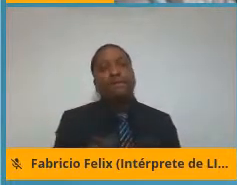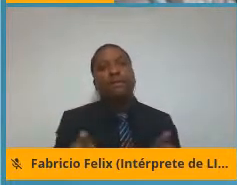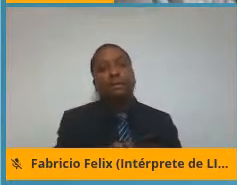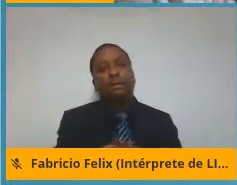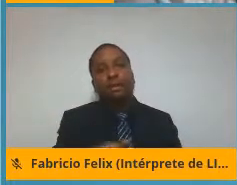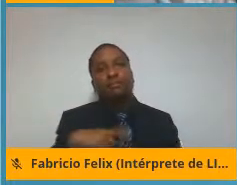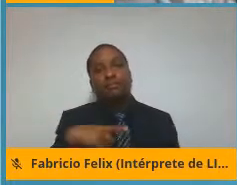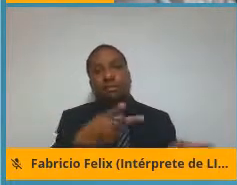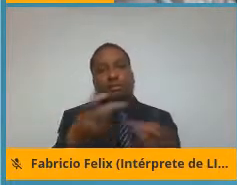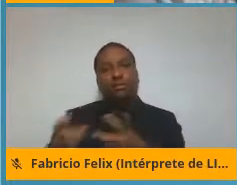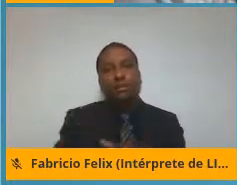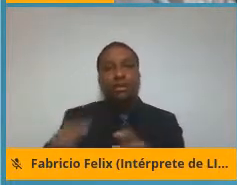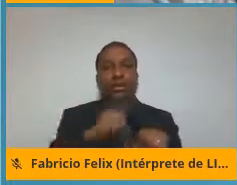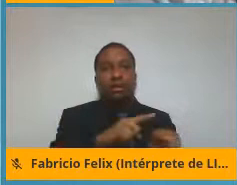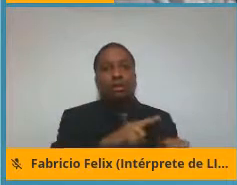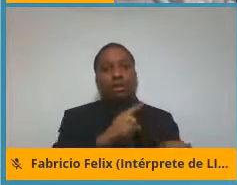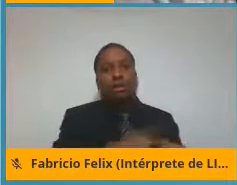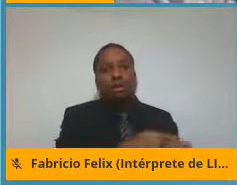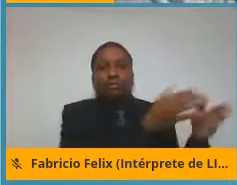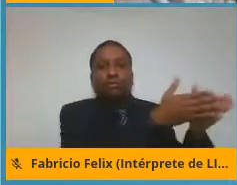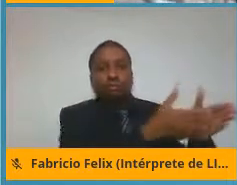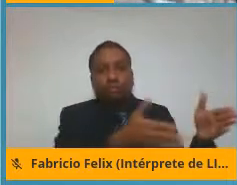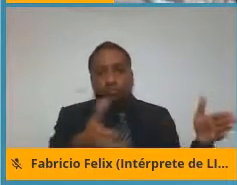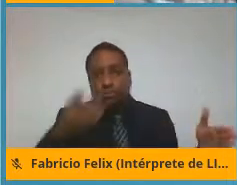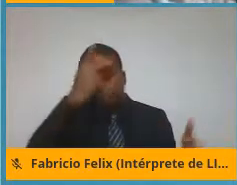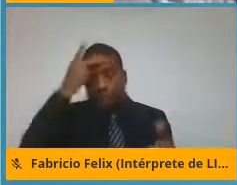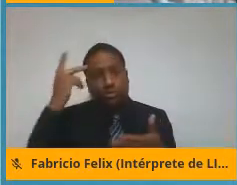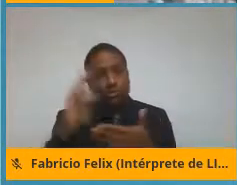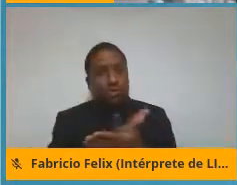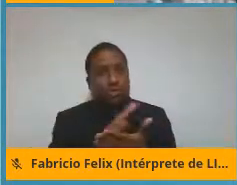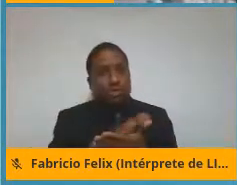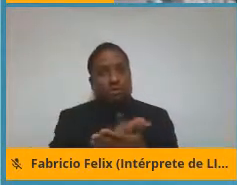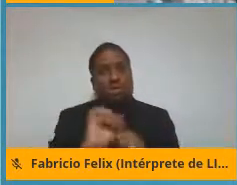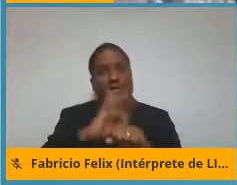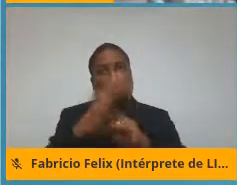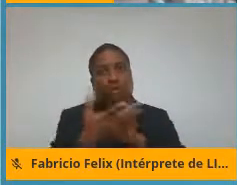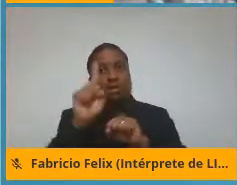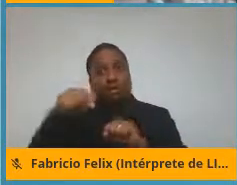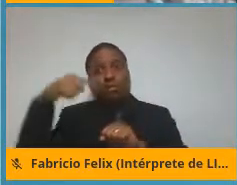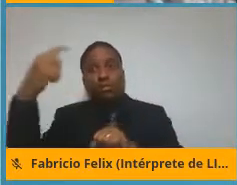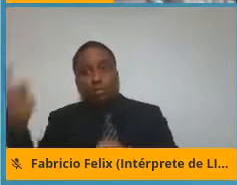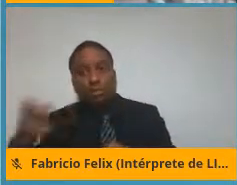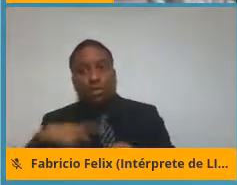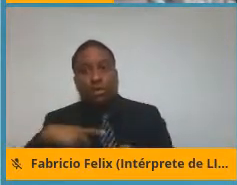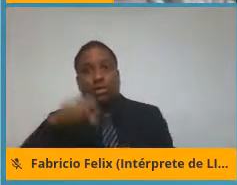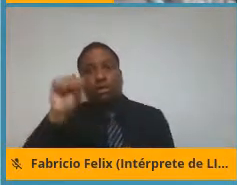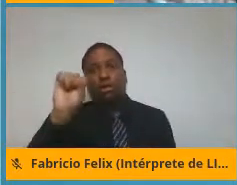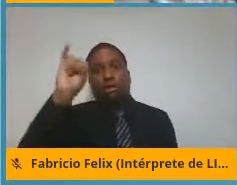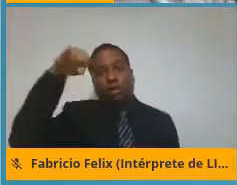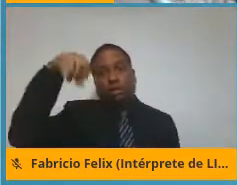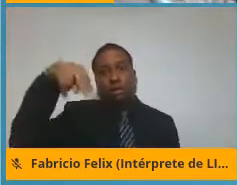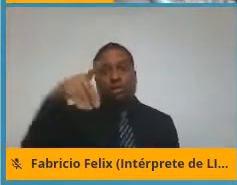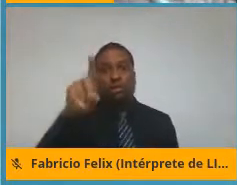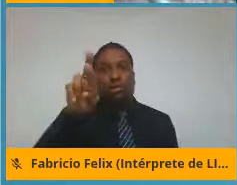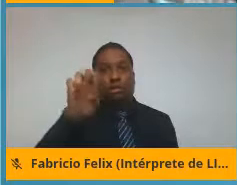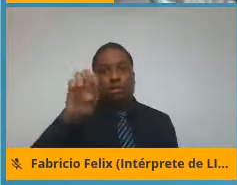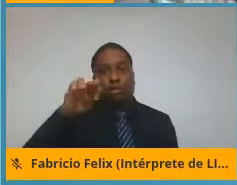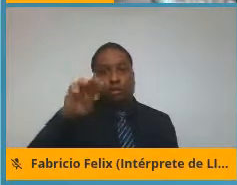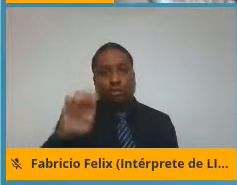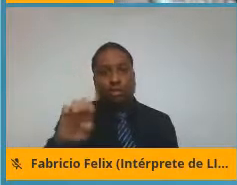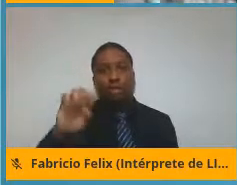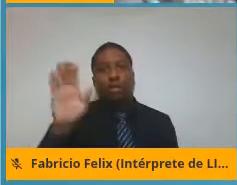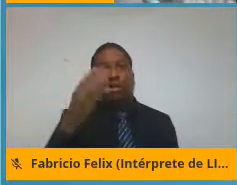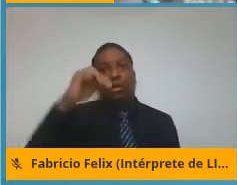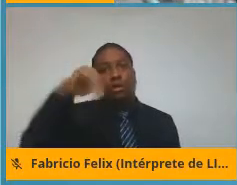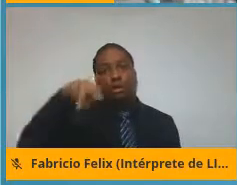agora, depois de passado algum tempo, algumas crianças, após o quadro da COVID, estão apresentando uma síndrome chamada síndrome multi-inflamatória, que